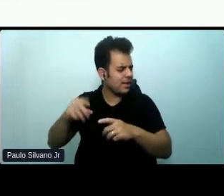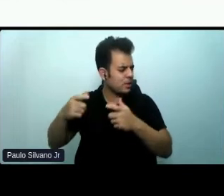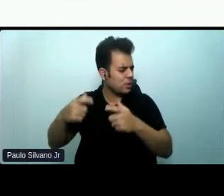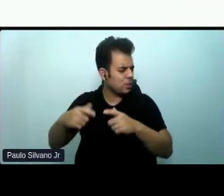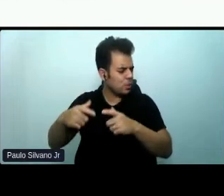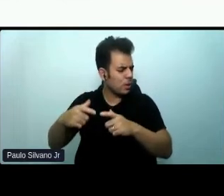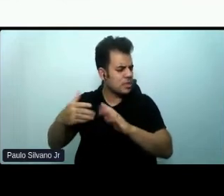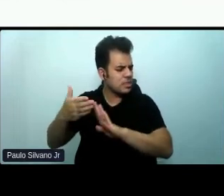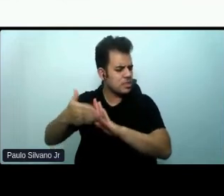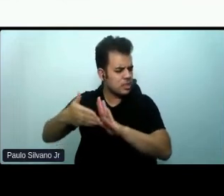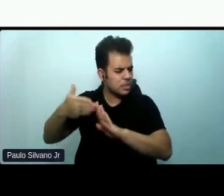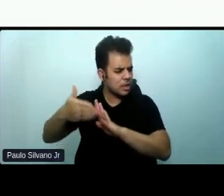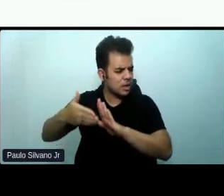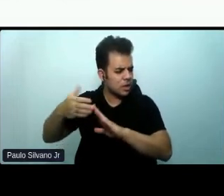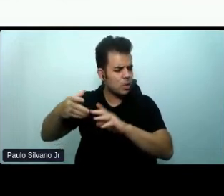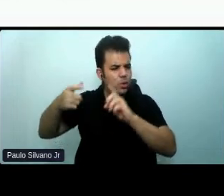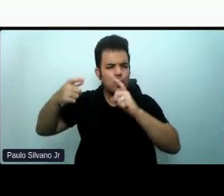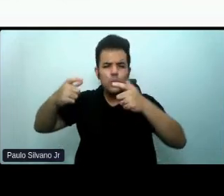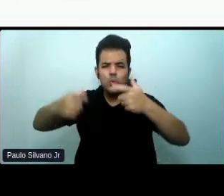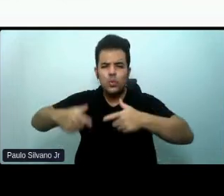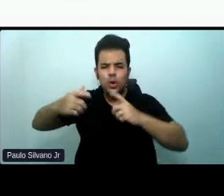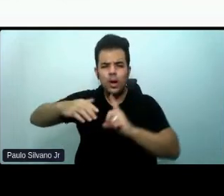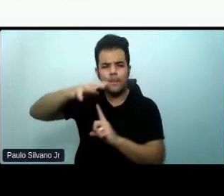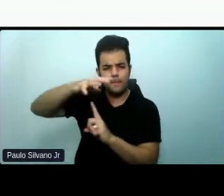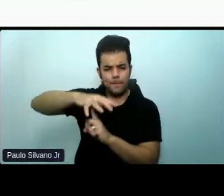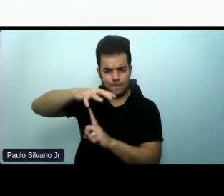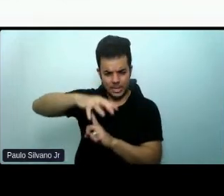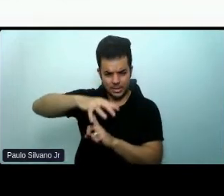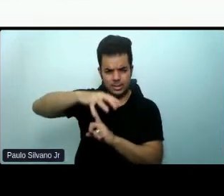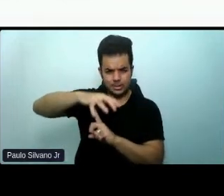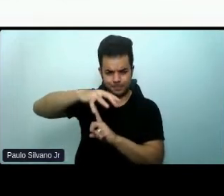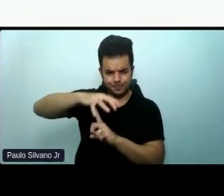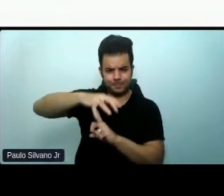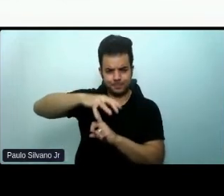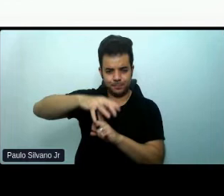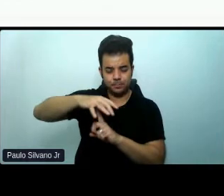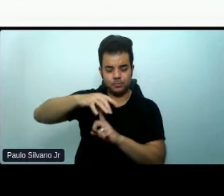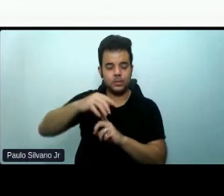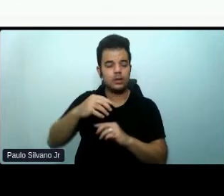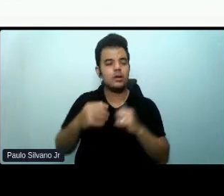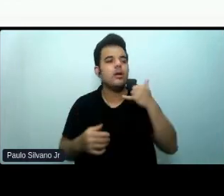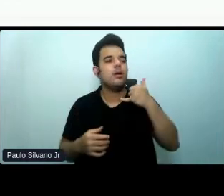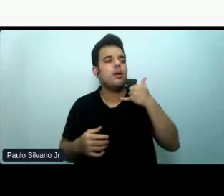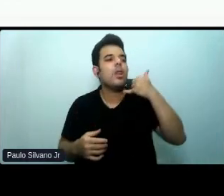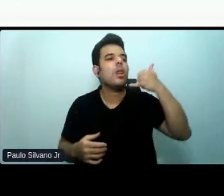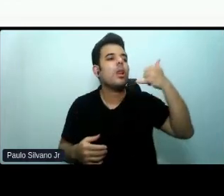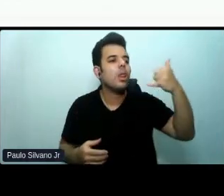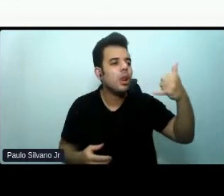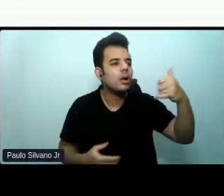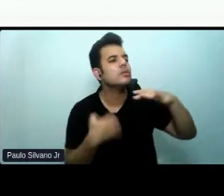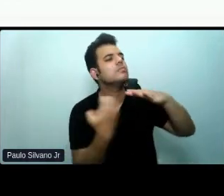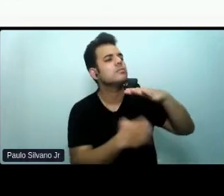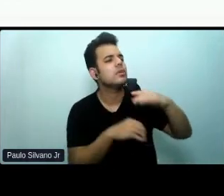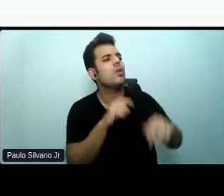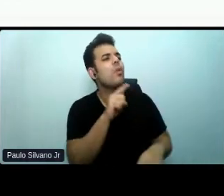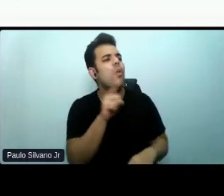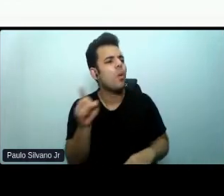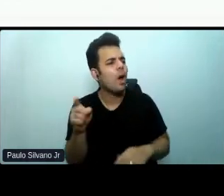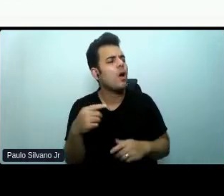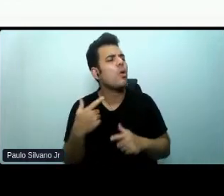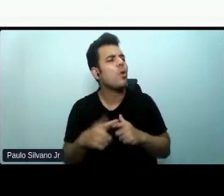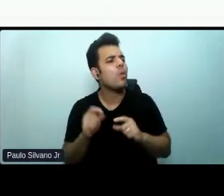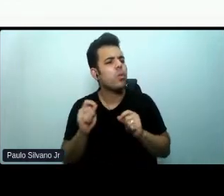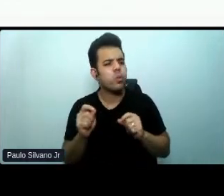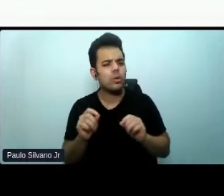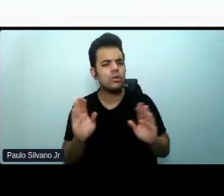lá no Paraná. Daí eu entrei em contato lá com a empresa e, vamos ver, ainda não está fechado